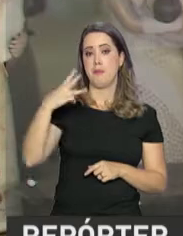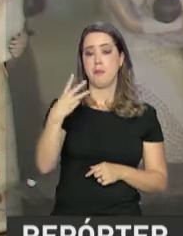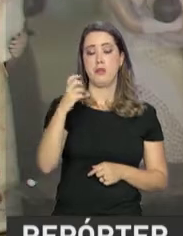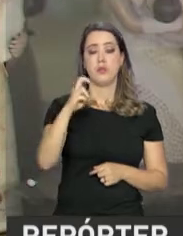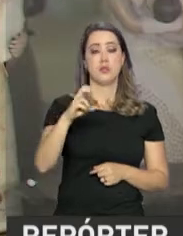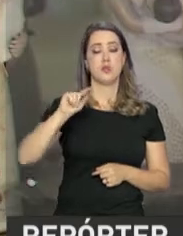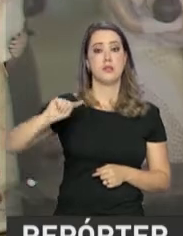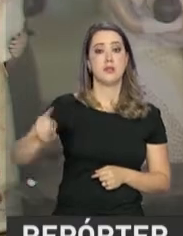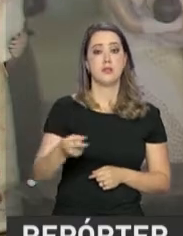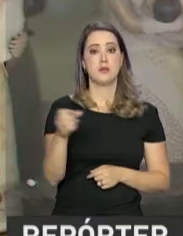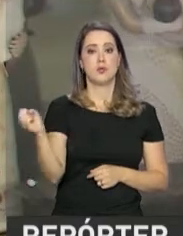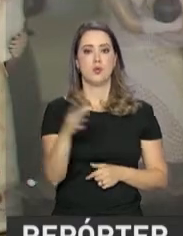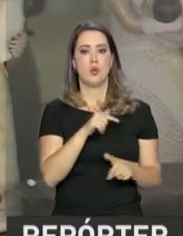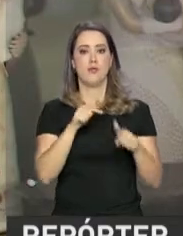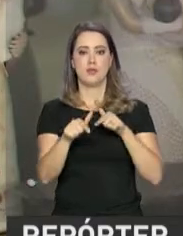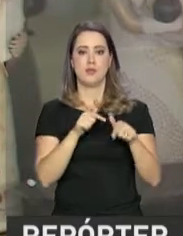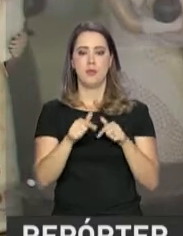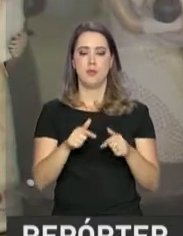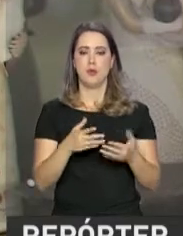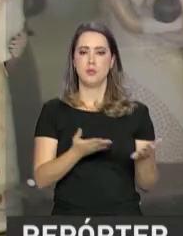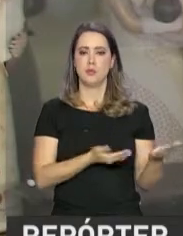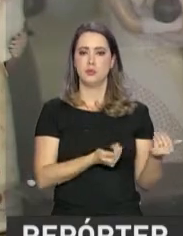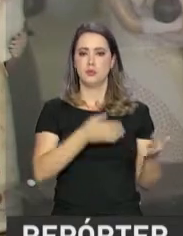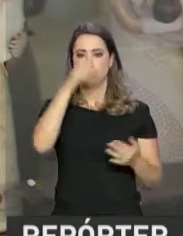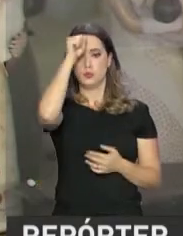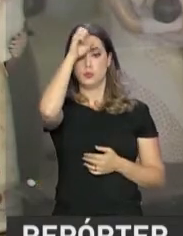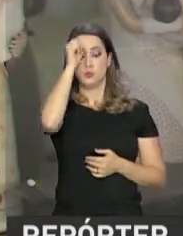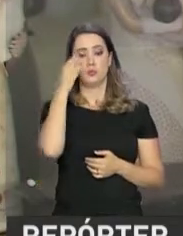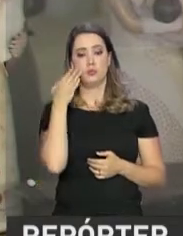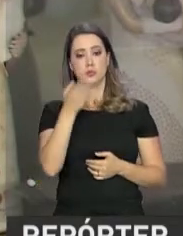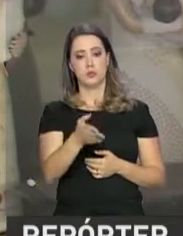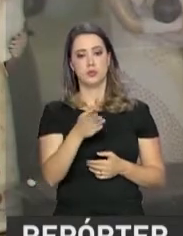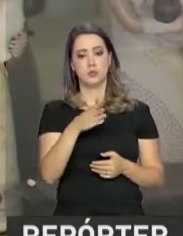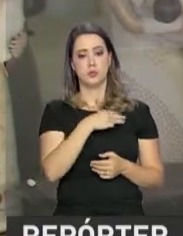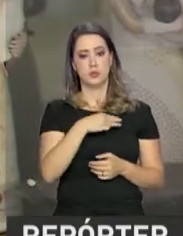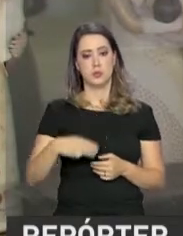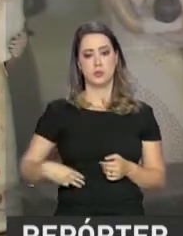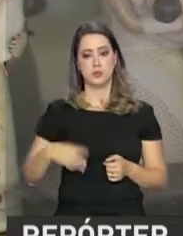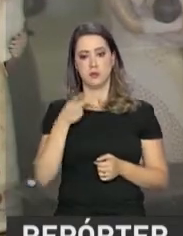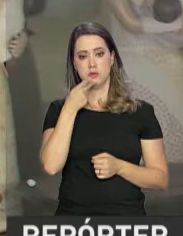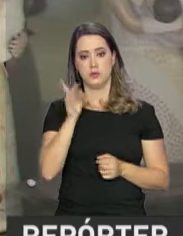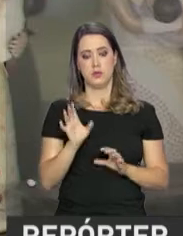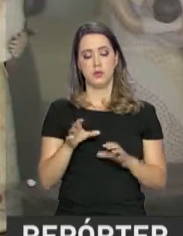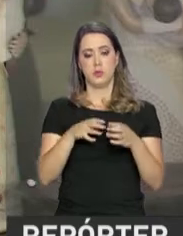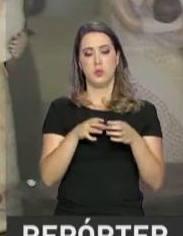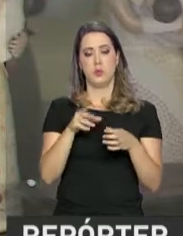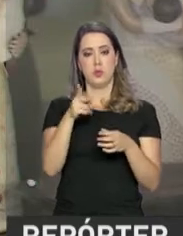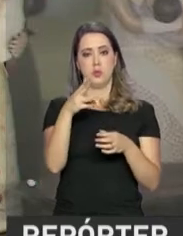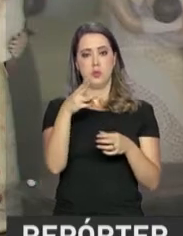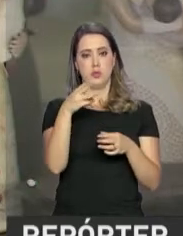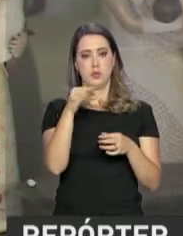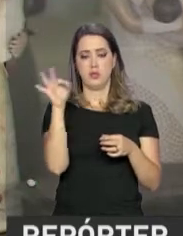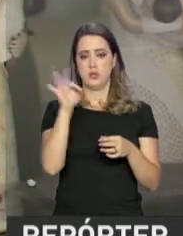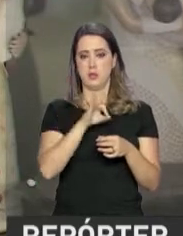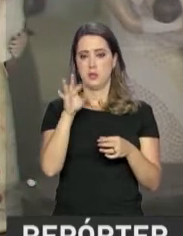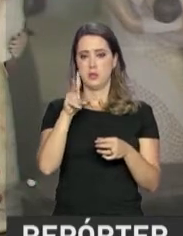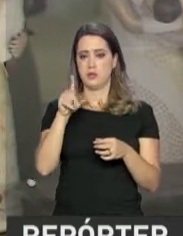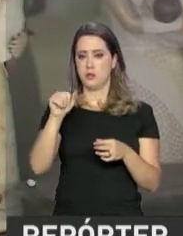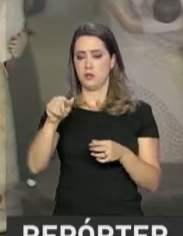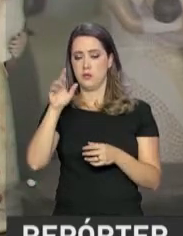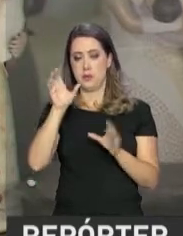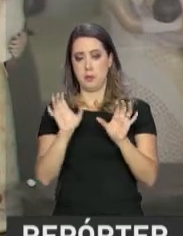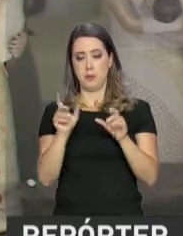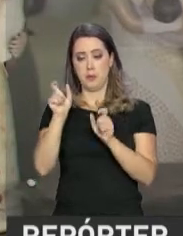mil novos postos de trabalho para os jovens aprendizes. Para o ministro, a reserva de 30% das vagas para